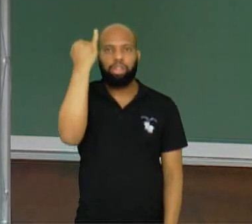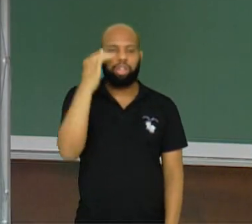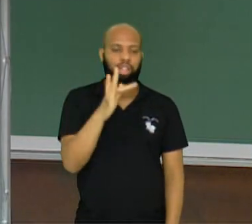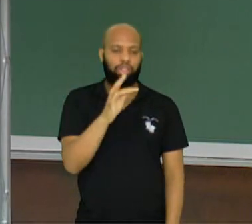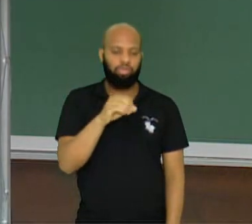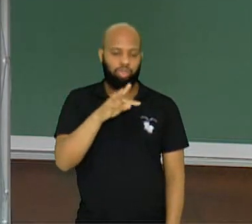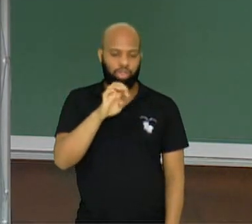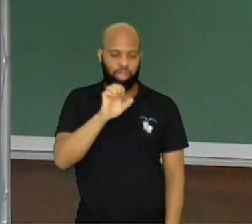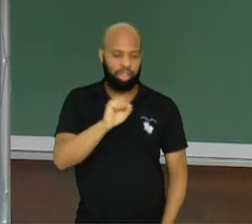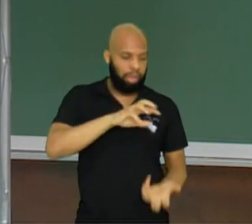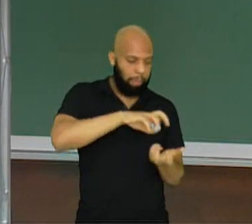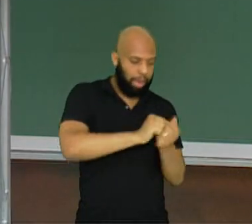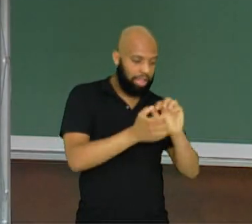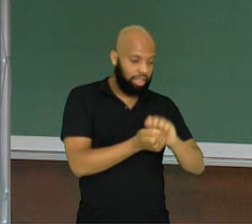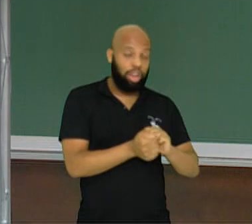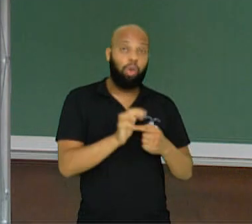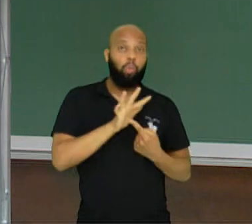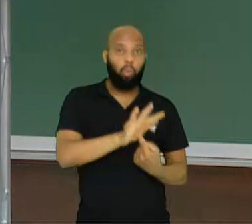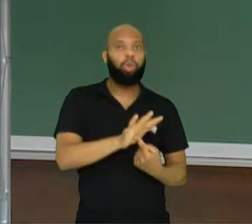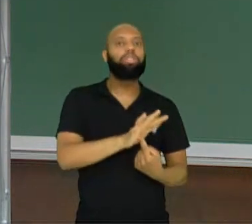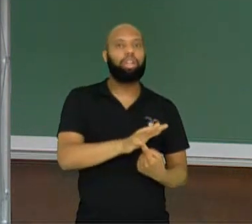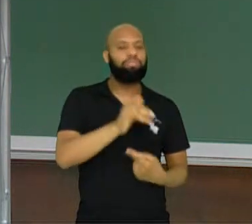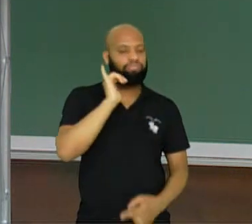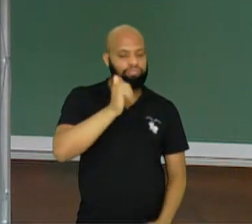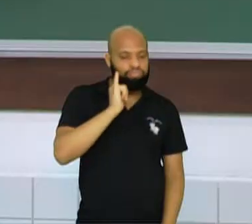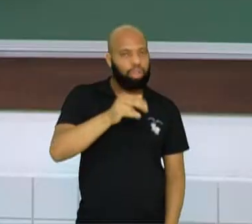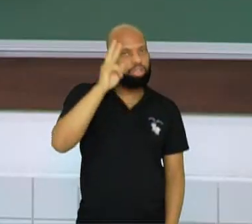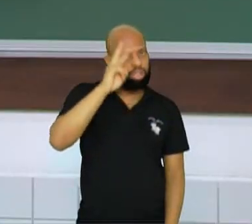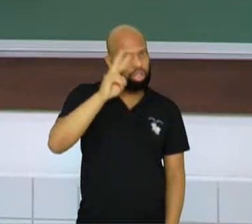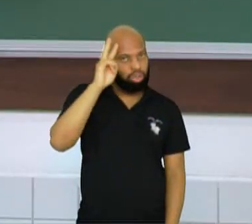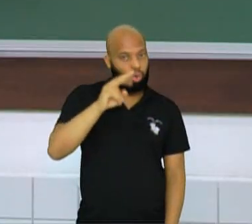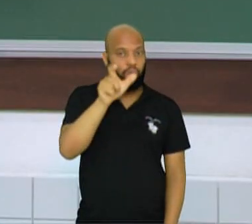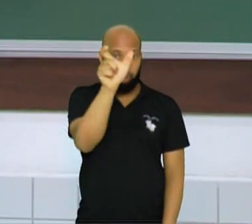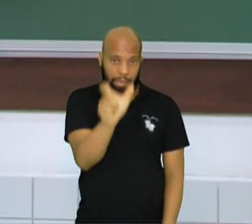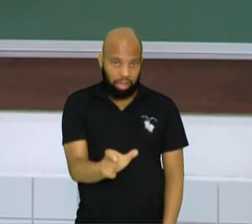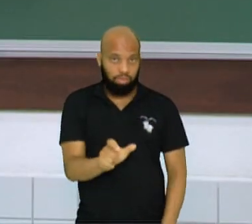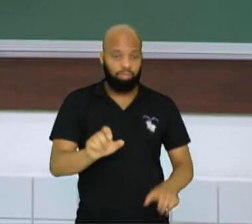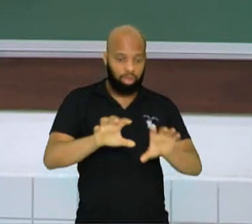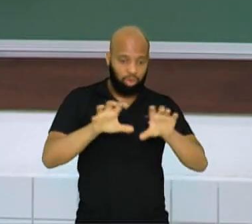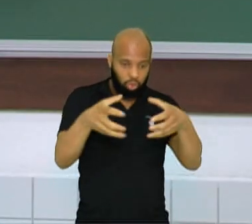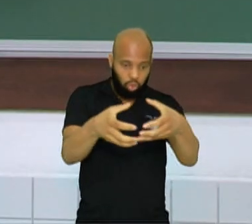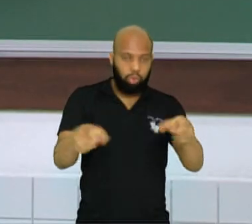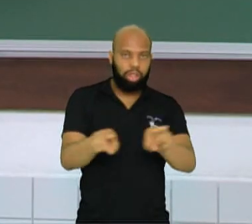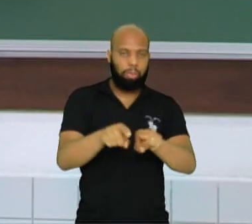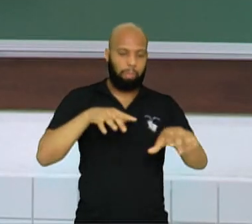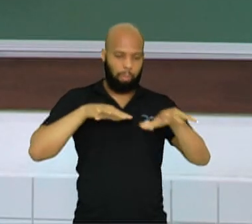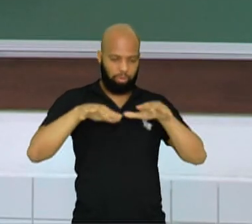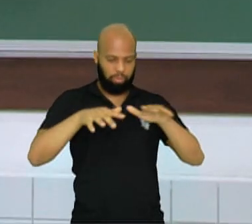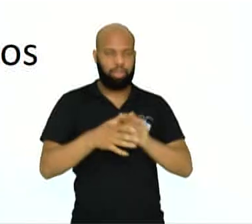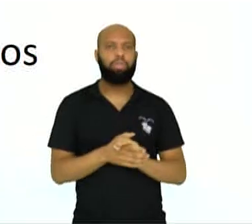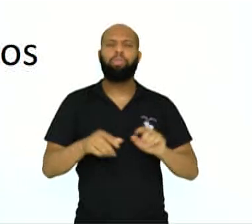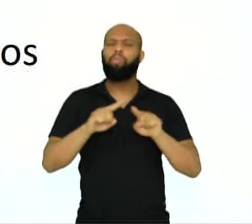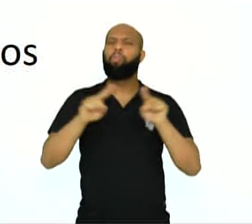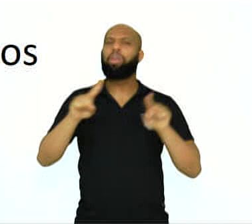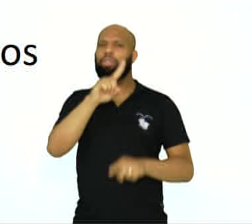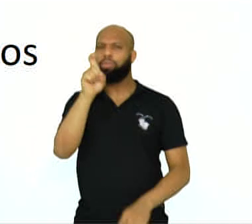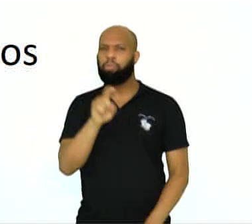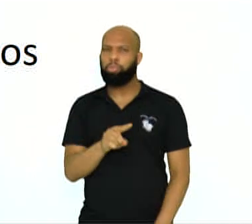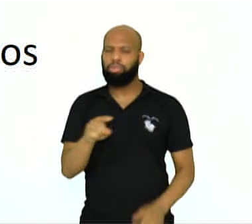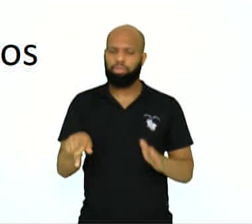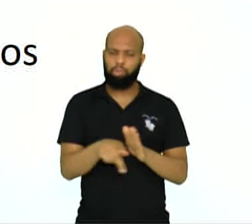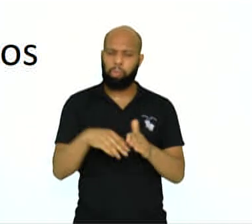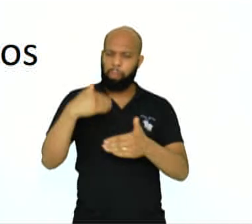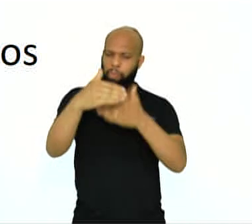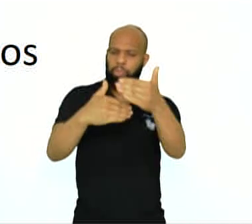para reconstruir, para contar a história de indivíduos, de grupos, de movimentos. Mas será que o processo